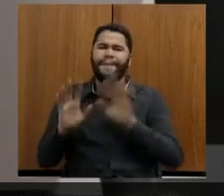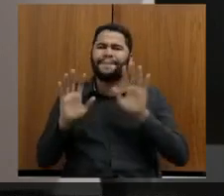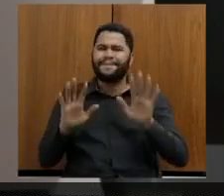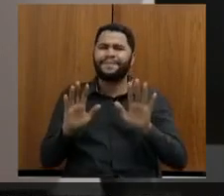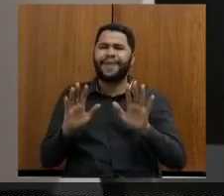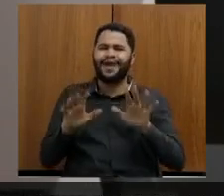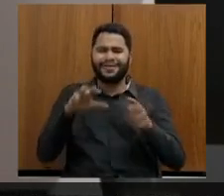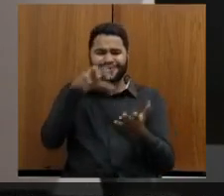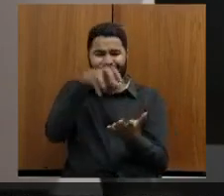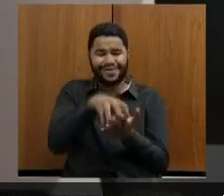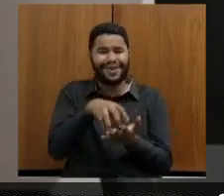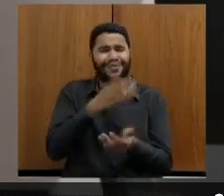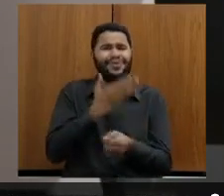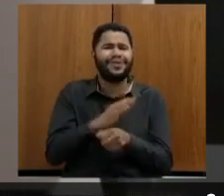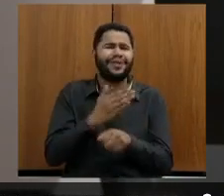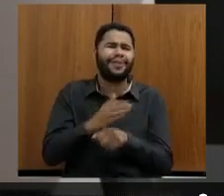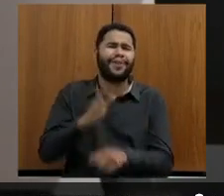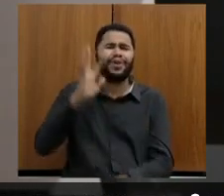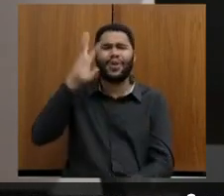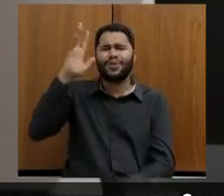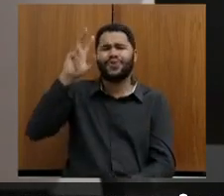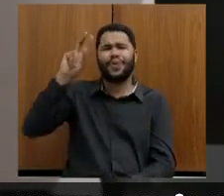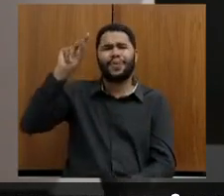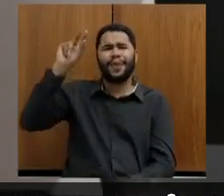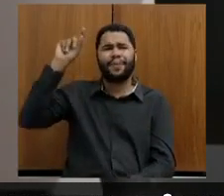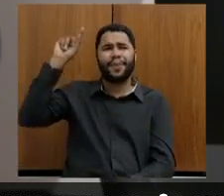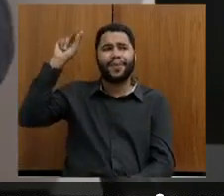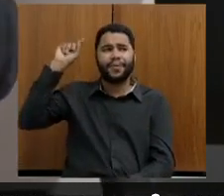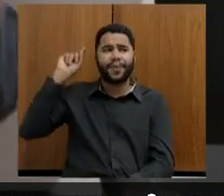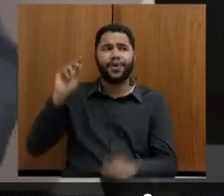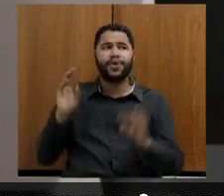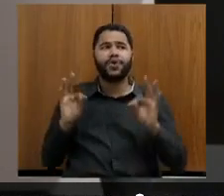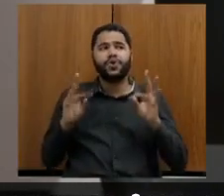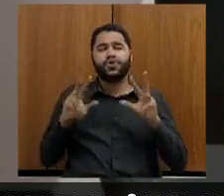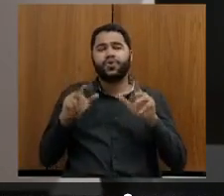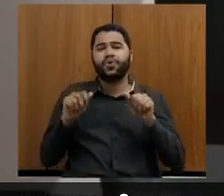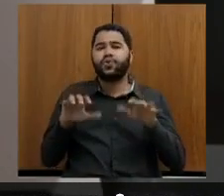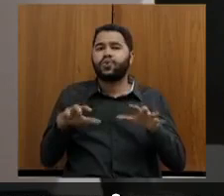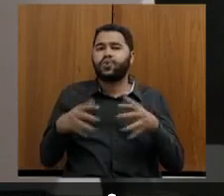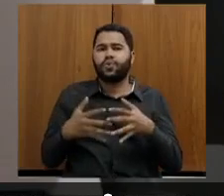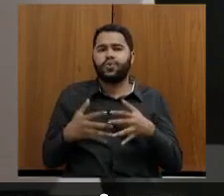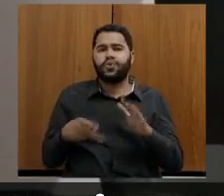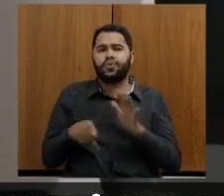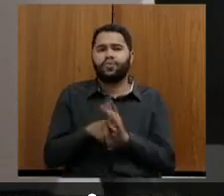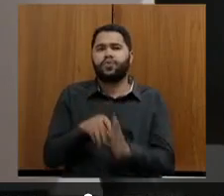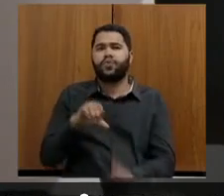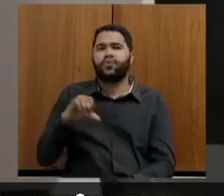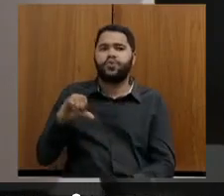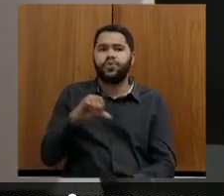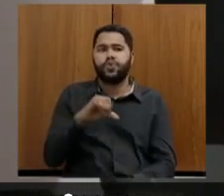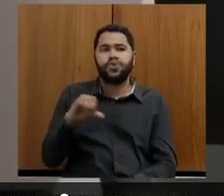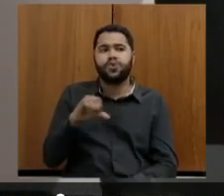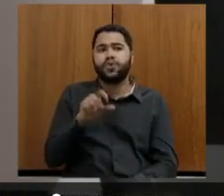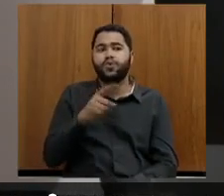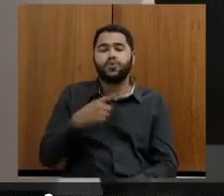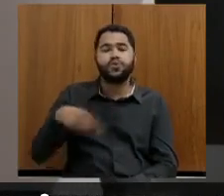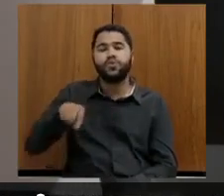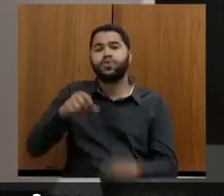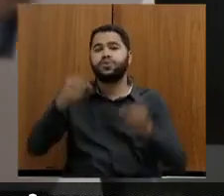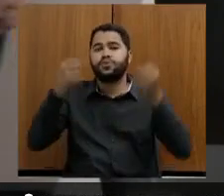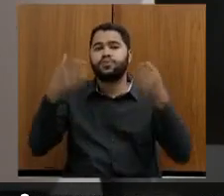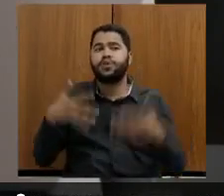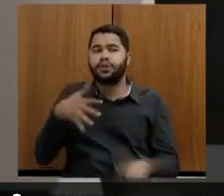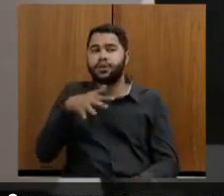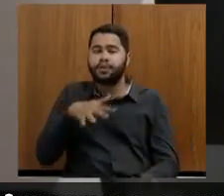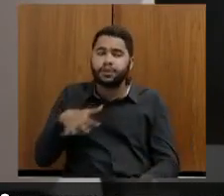o centro de treinamentos é um sonho antigo e de todos os comandantes que passaram pelo nome batalhão porque nós estamos falando